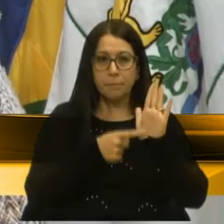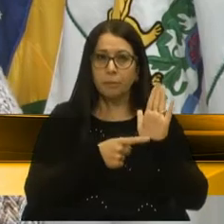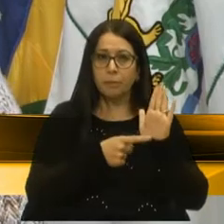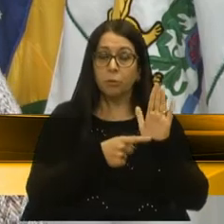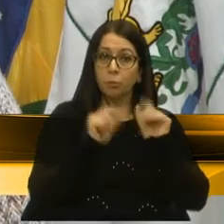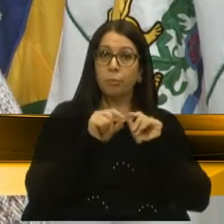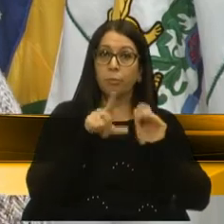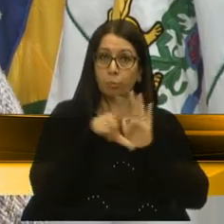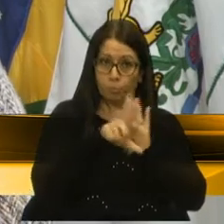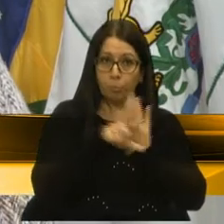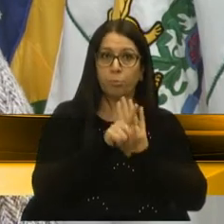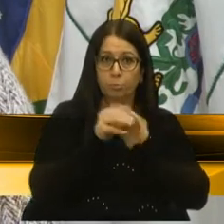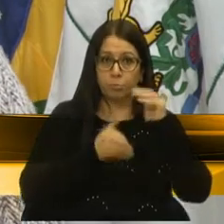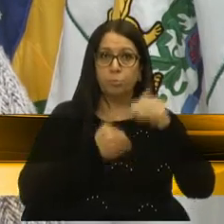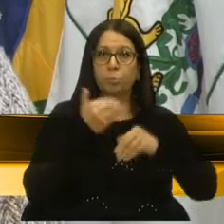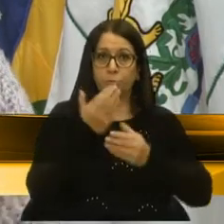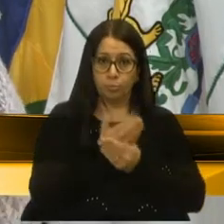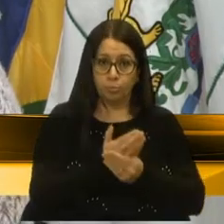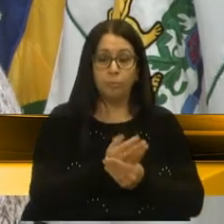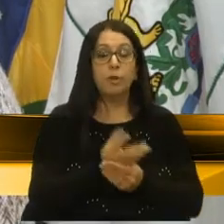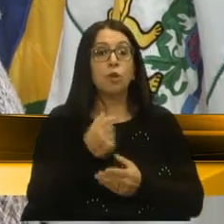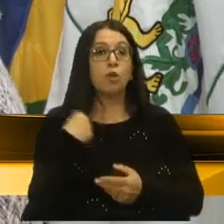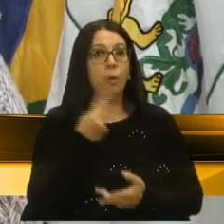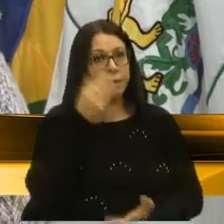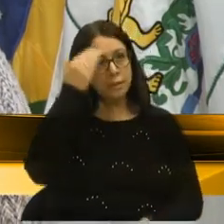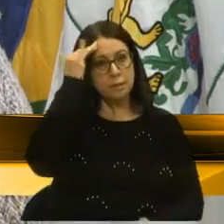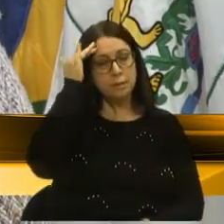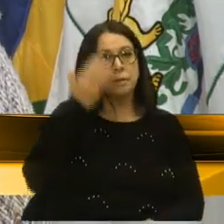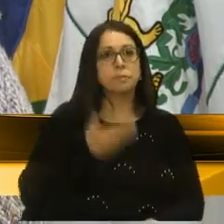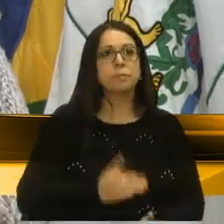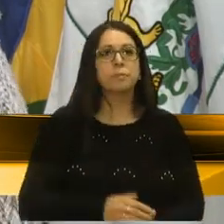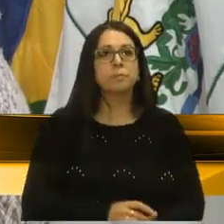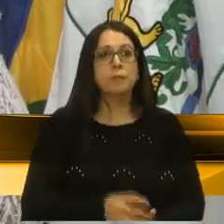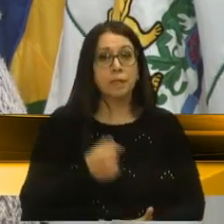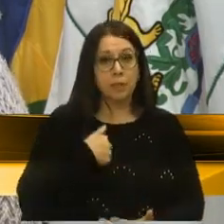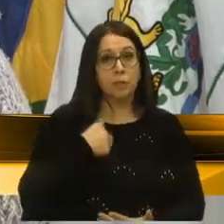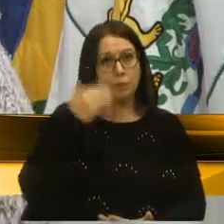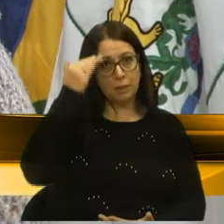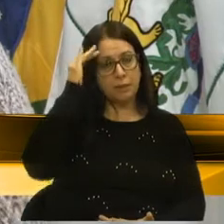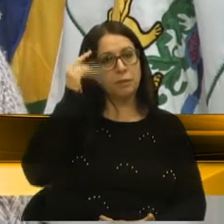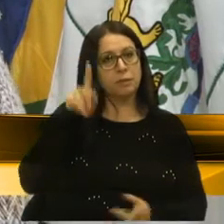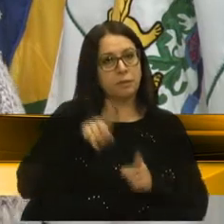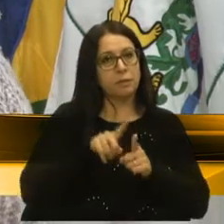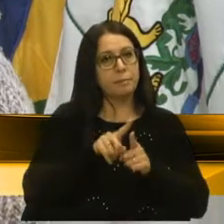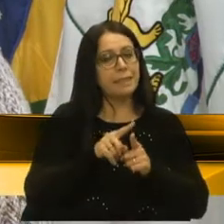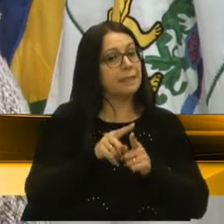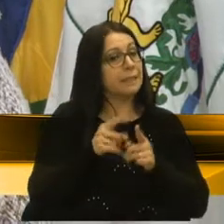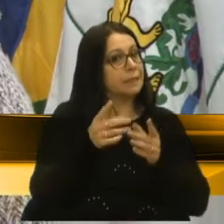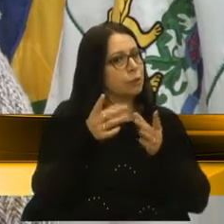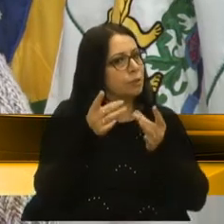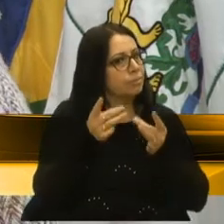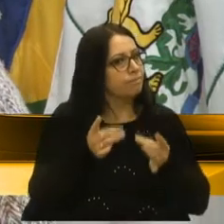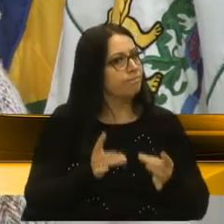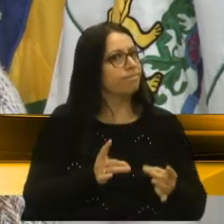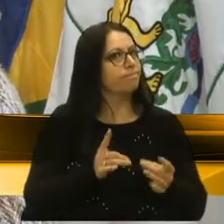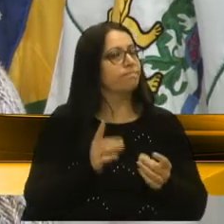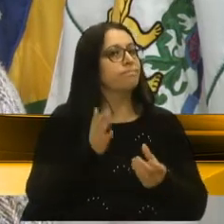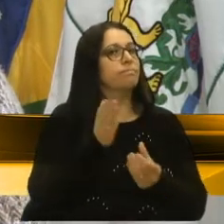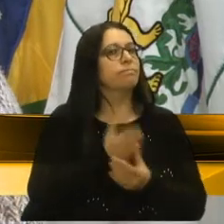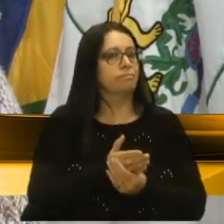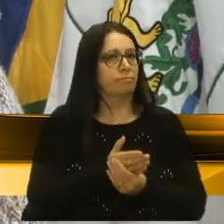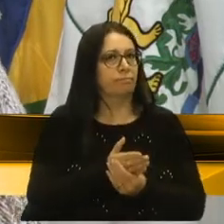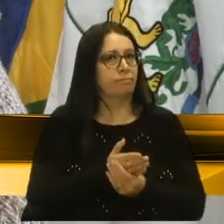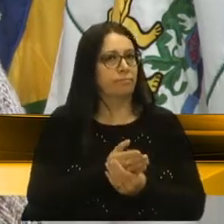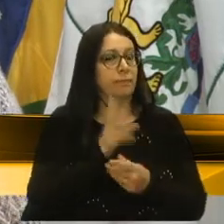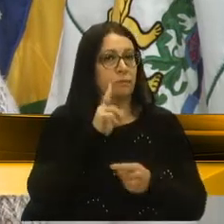do processo, a gente entende que, eu entendo que tem também fragilidades nesse processo.